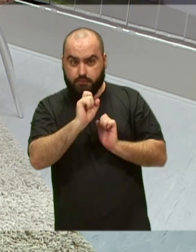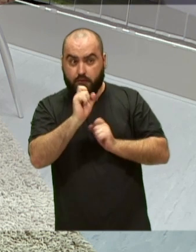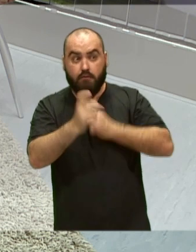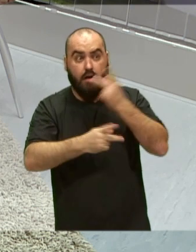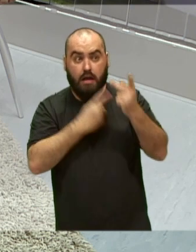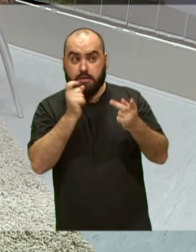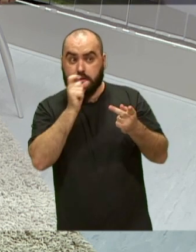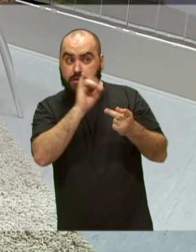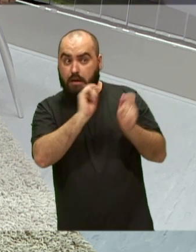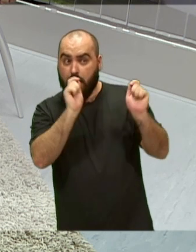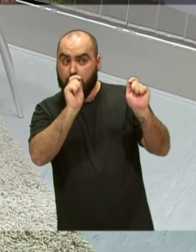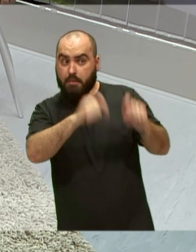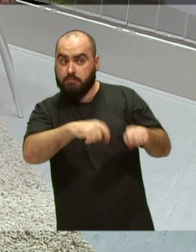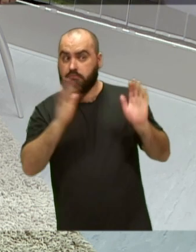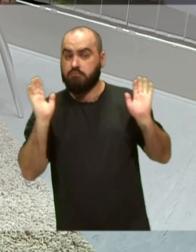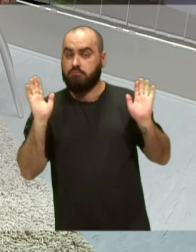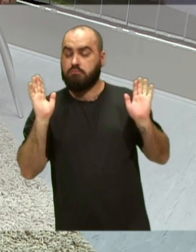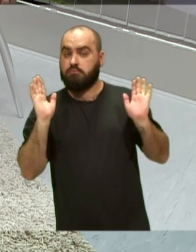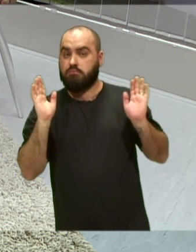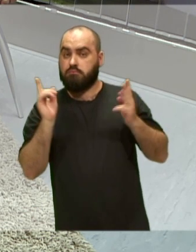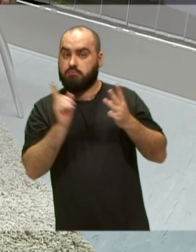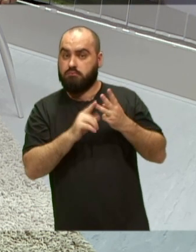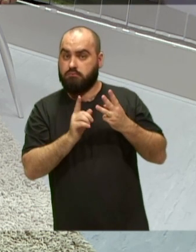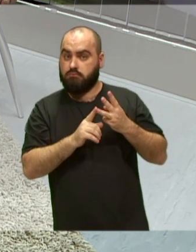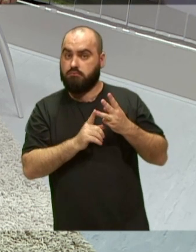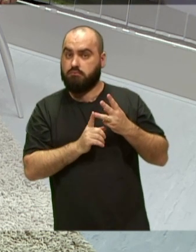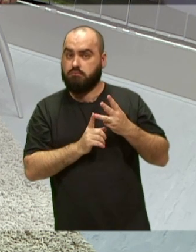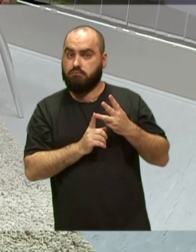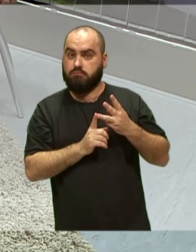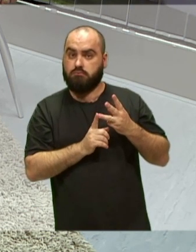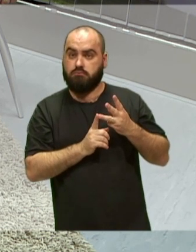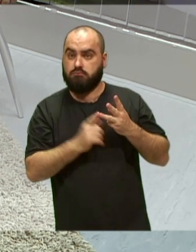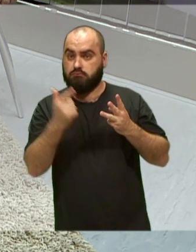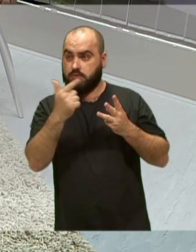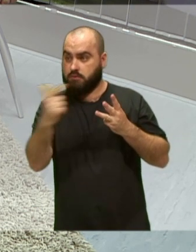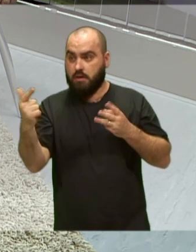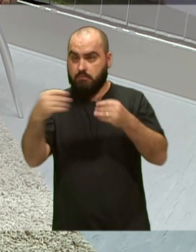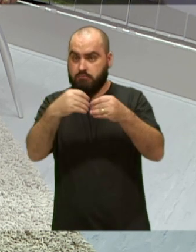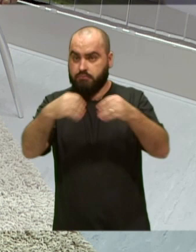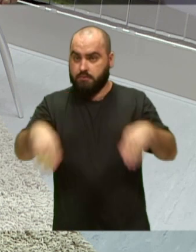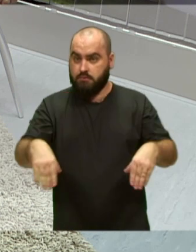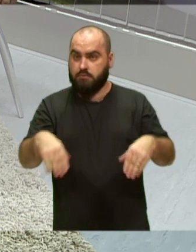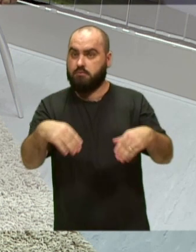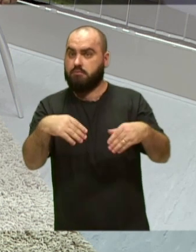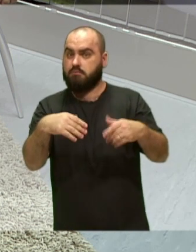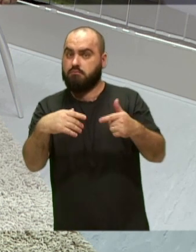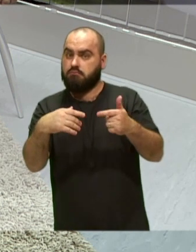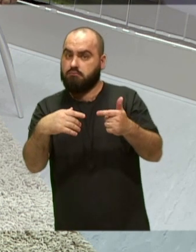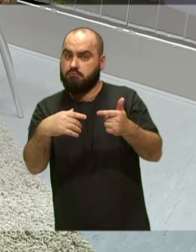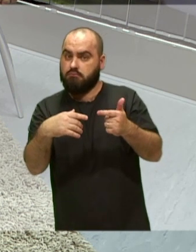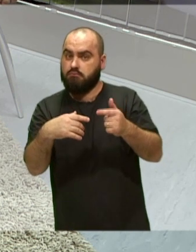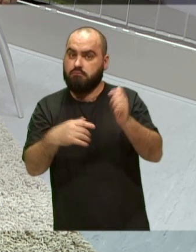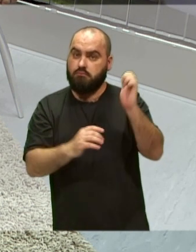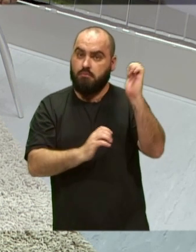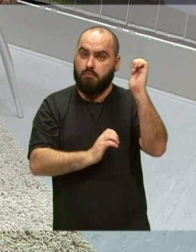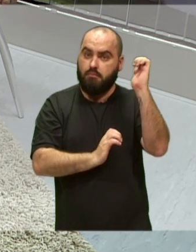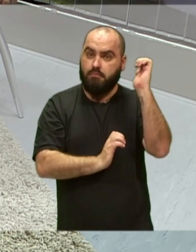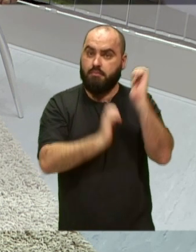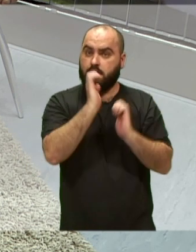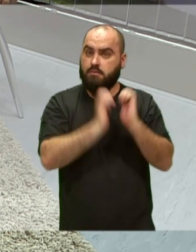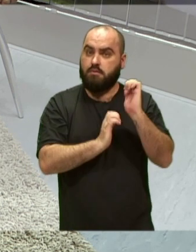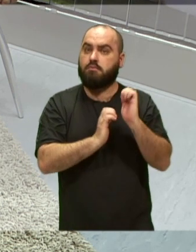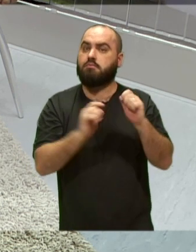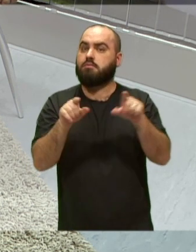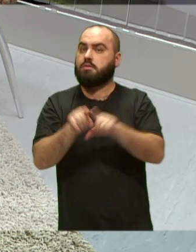possibilidade se também não seria não seria também prejudicial de certa forma eh ter uma empresa que é